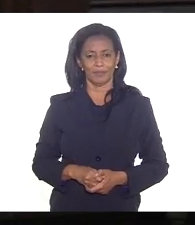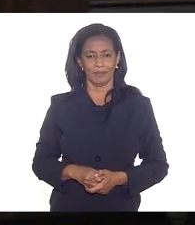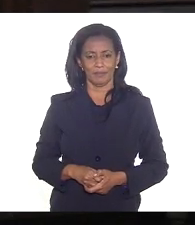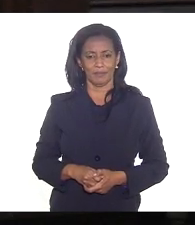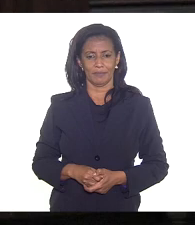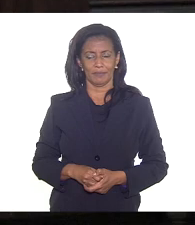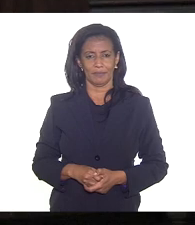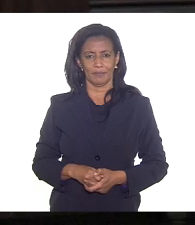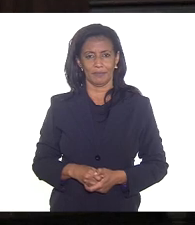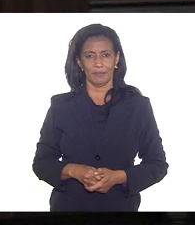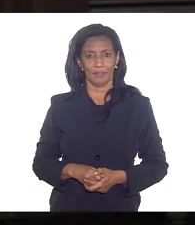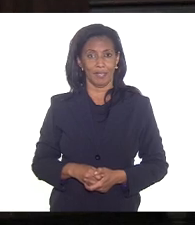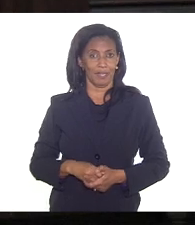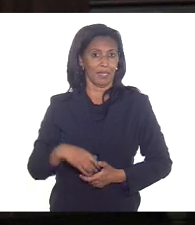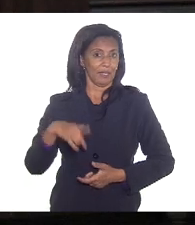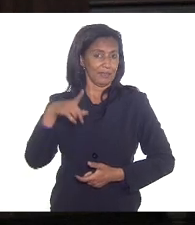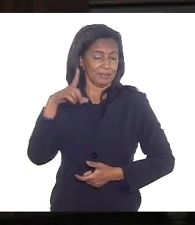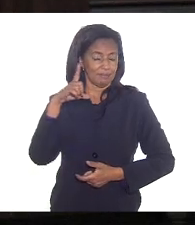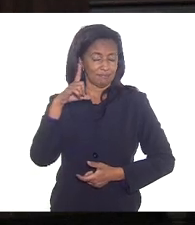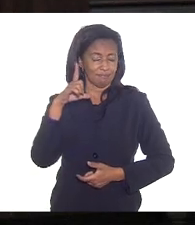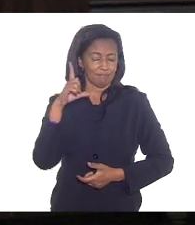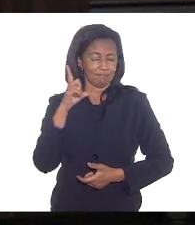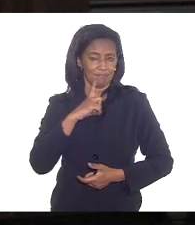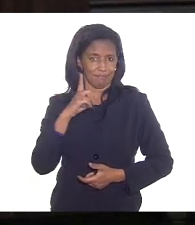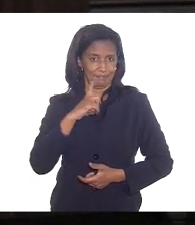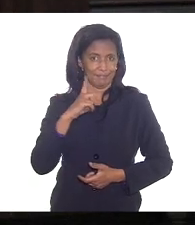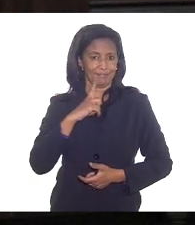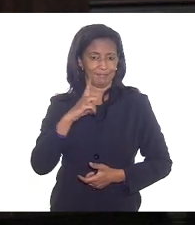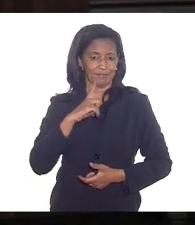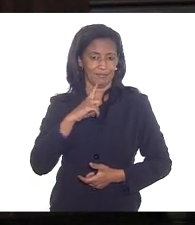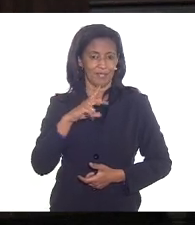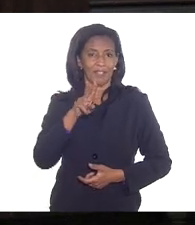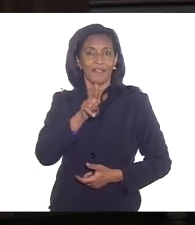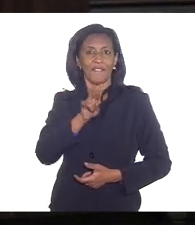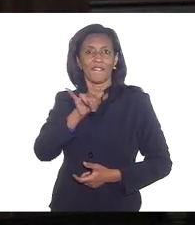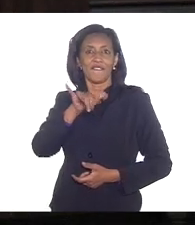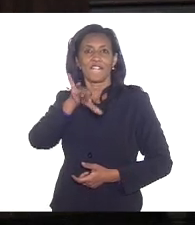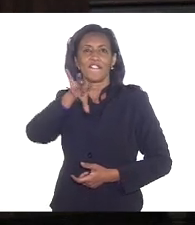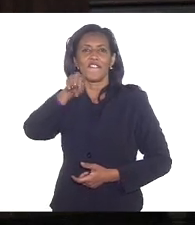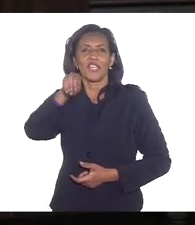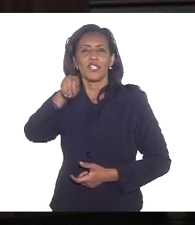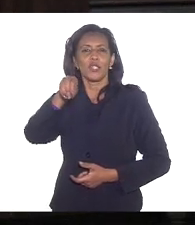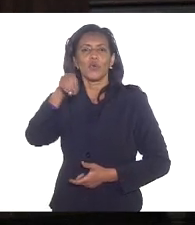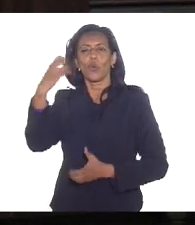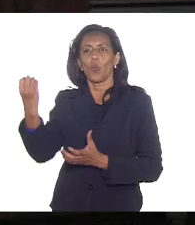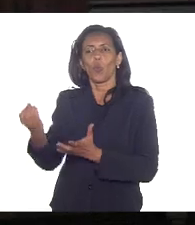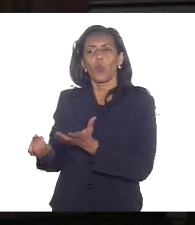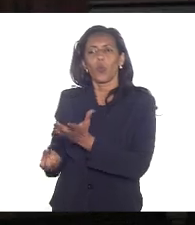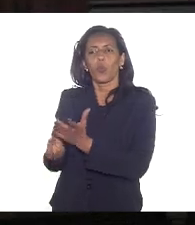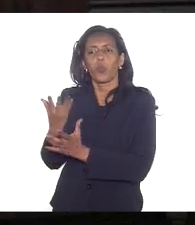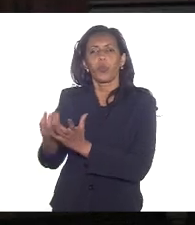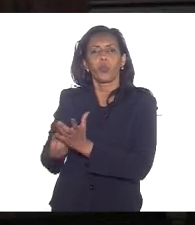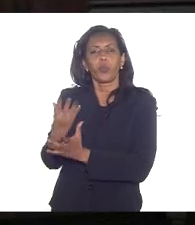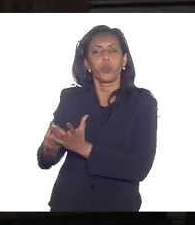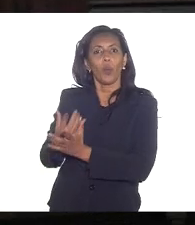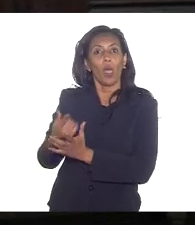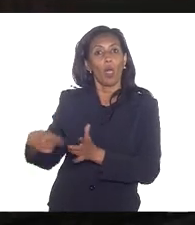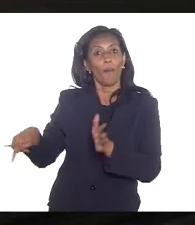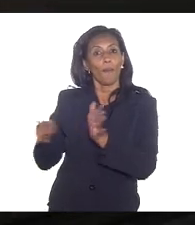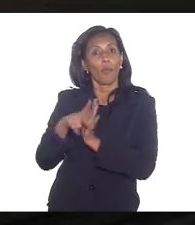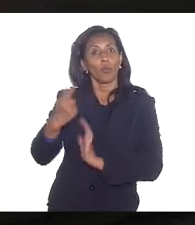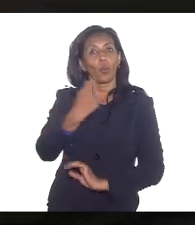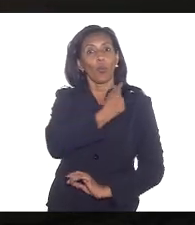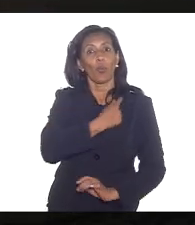eu queria vício Deputado da Mata hoje vício de iniciativa Por que Katherine é o